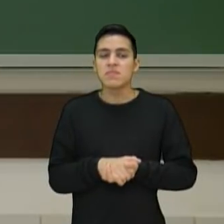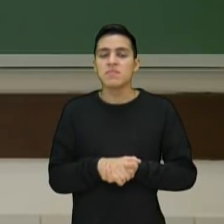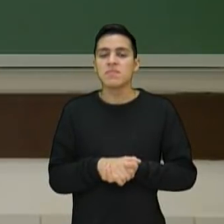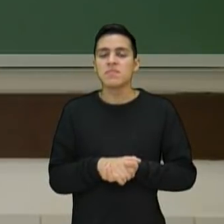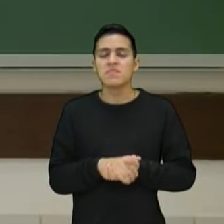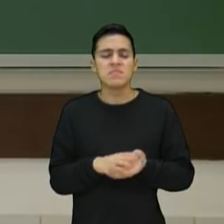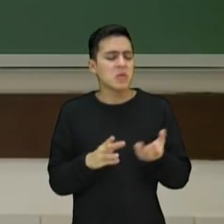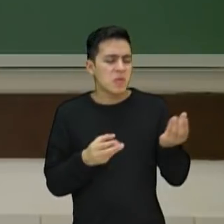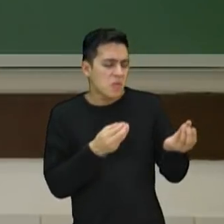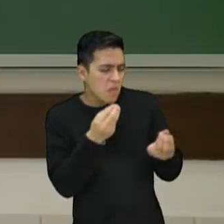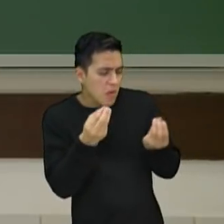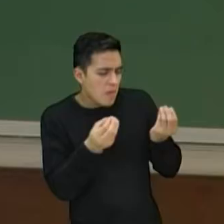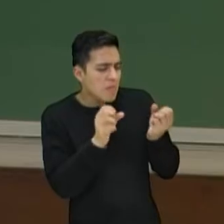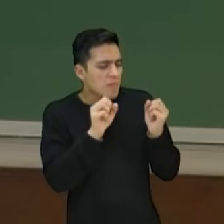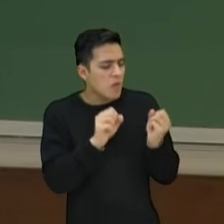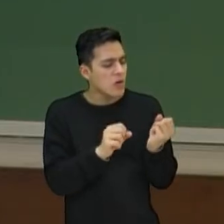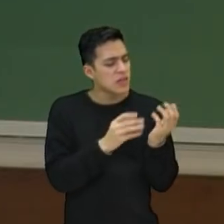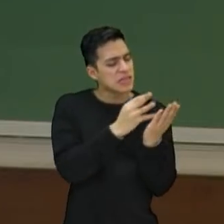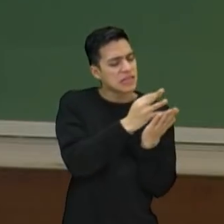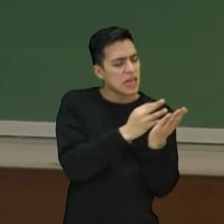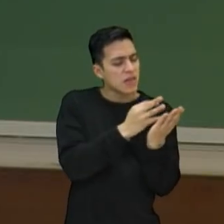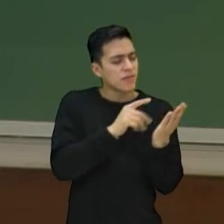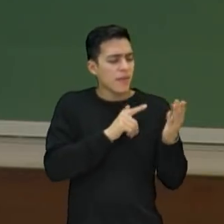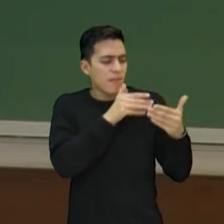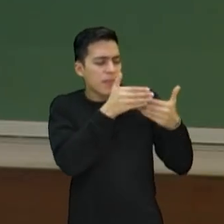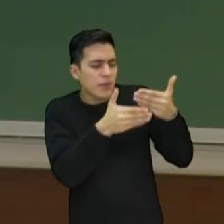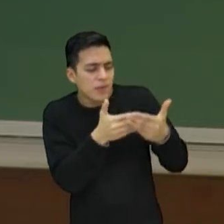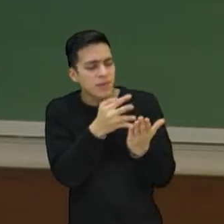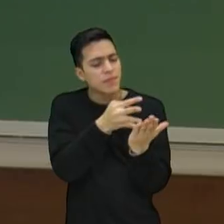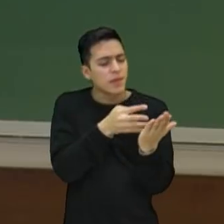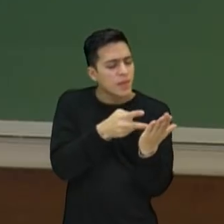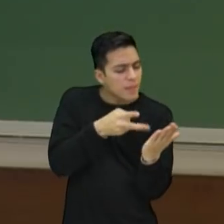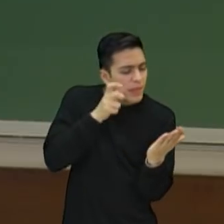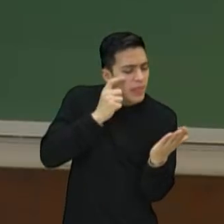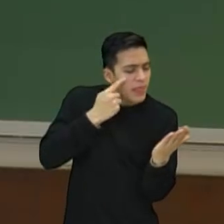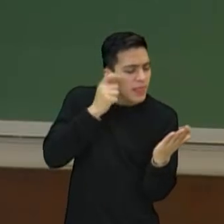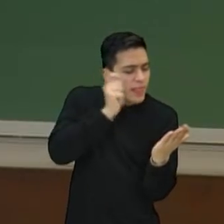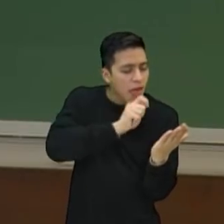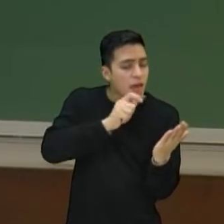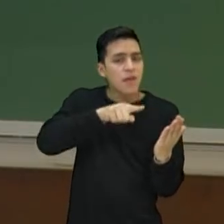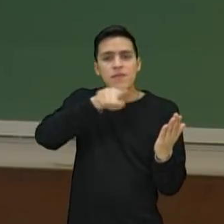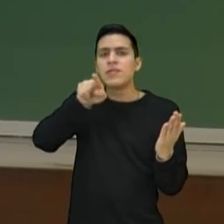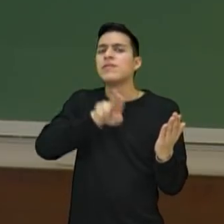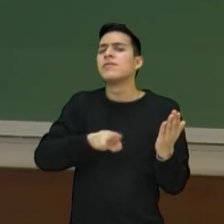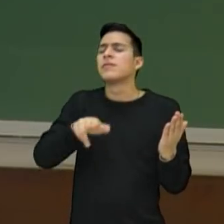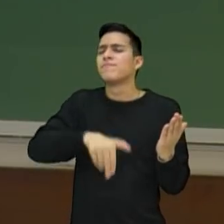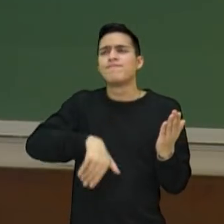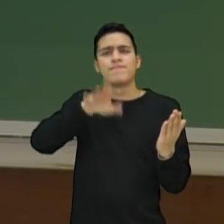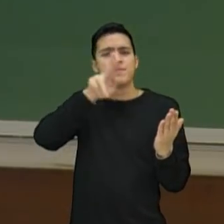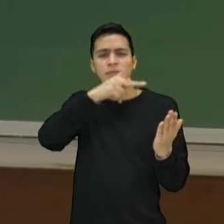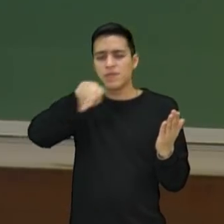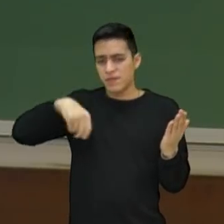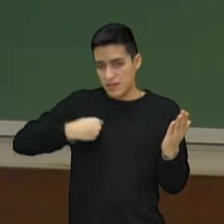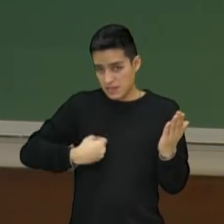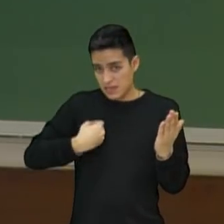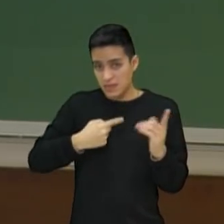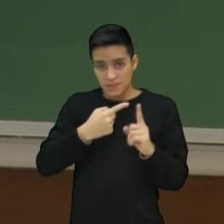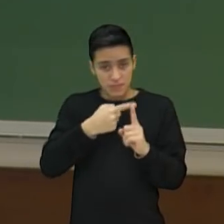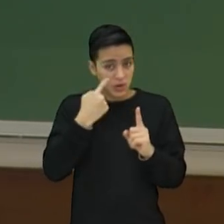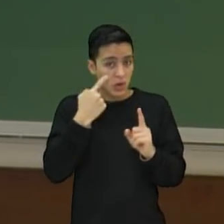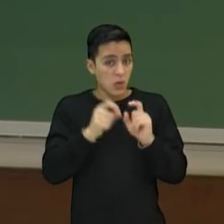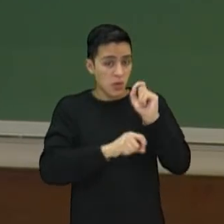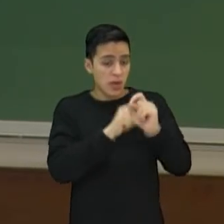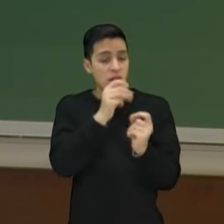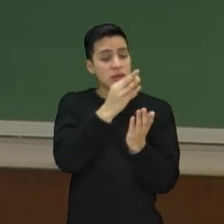Como é possível marcar a progressão existente no texto? Pessoal, isso vocês vão usar muito na vida de vocês. O texto tem que existir, no